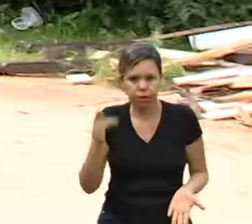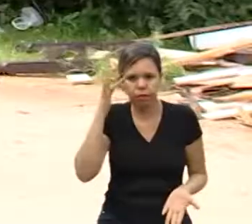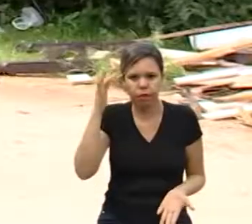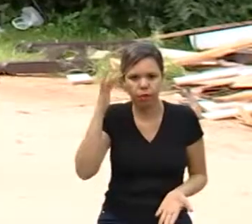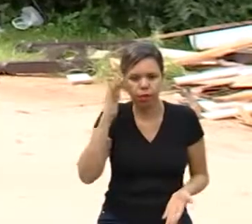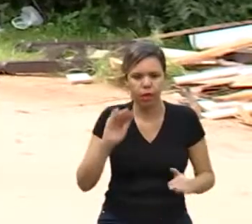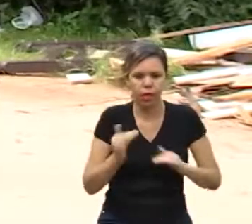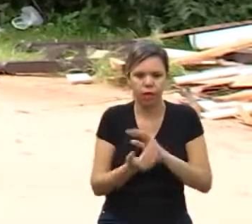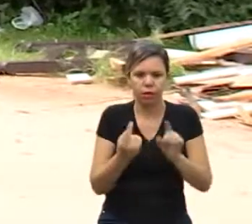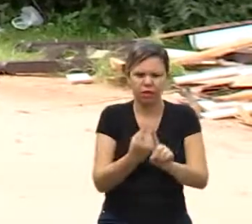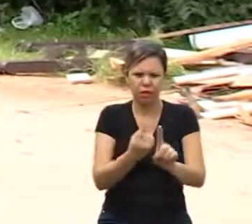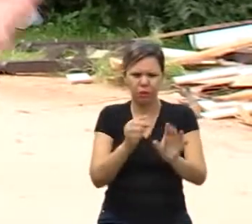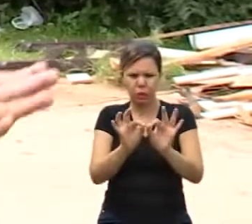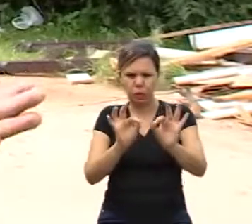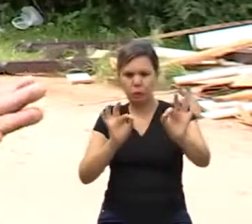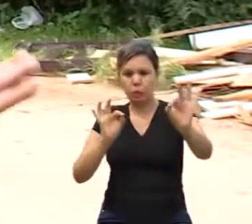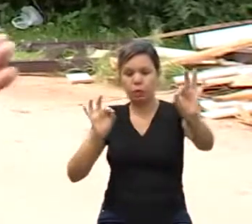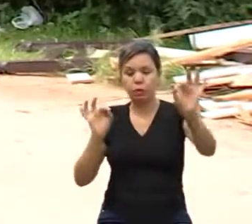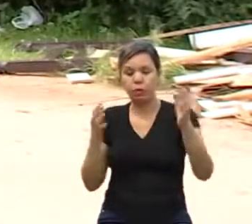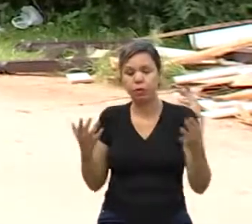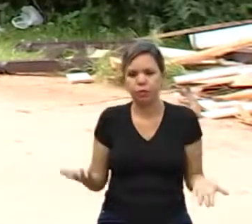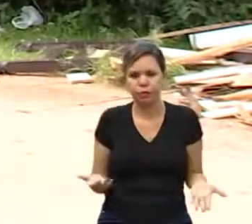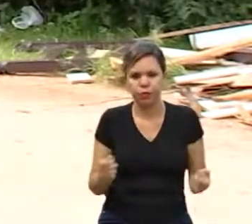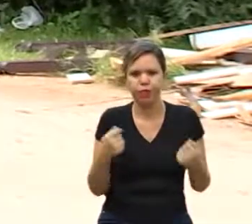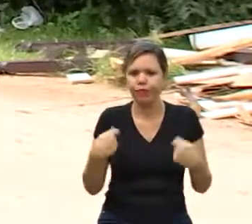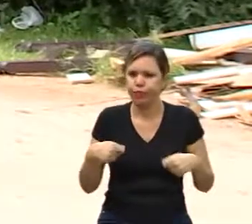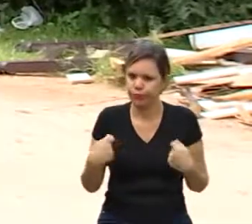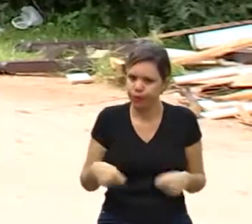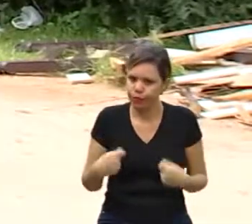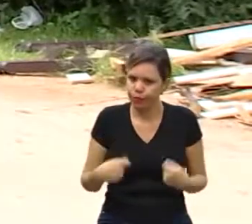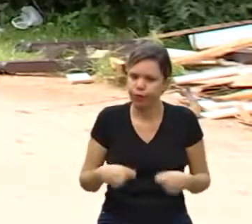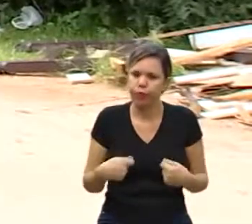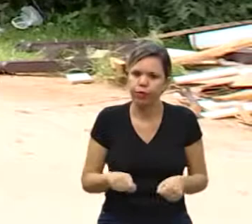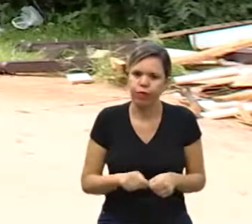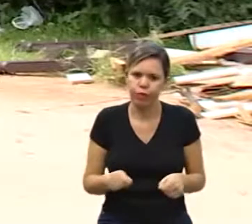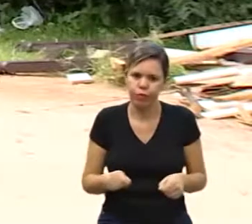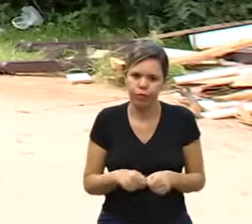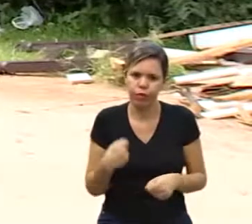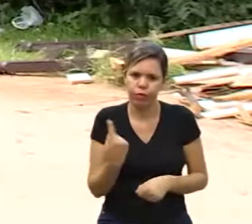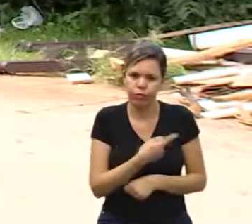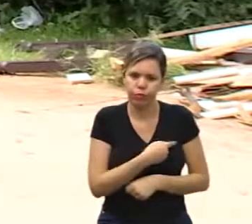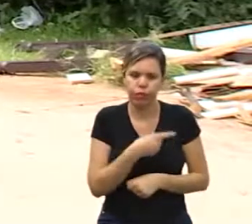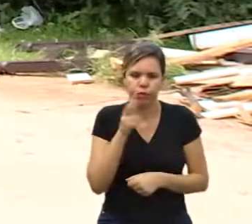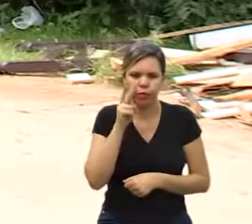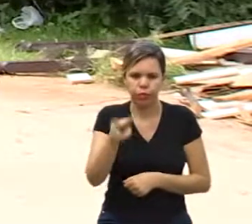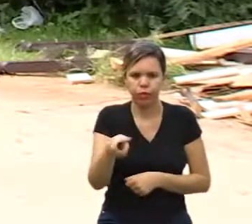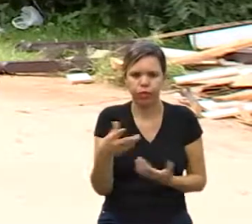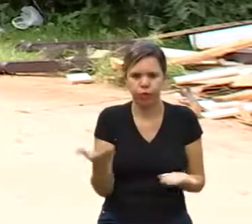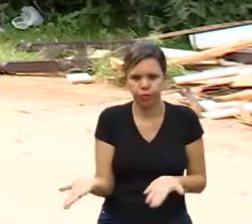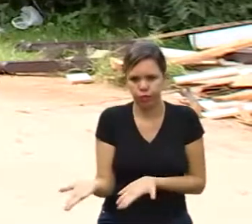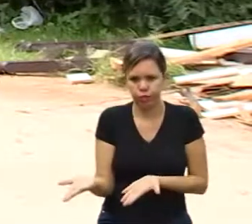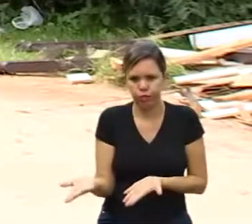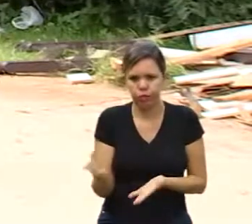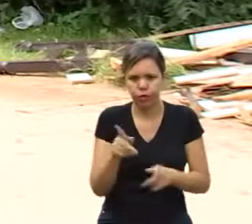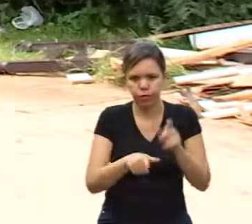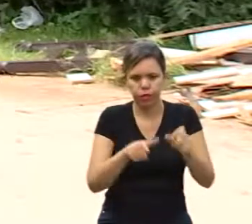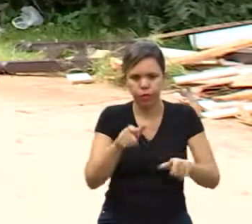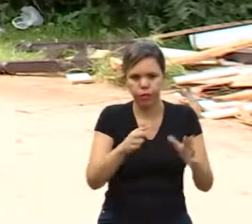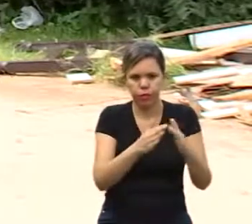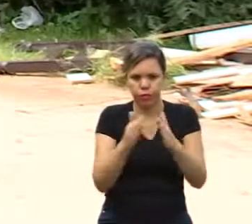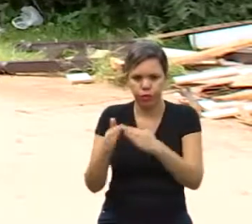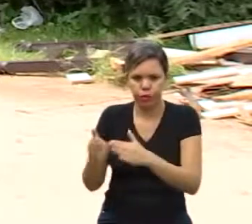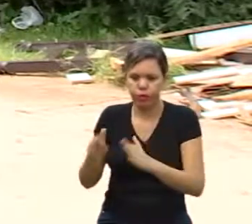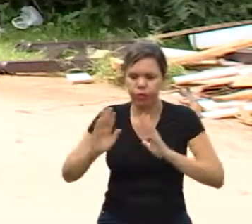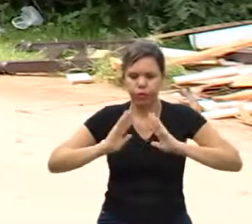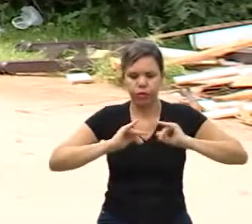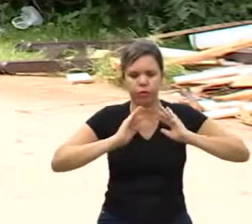cidade. Imagina os bairros mais distantes, Então se faz necessário, devido ao que nós estamos vendo aqui, devido ao que os